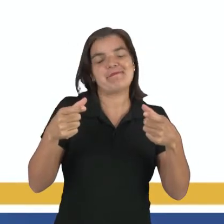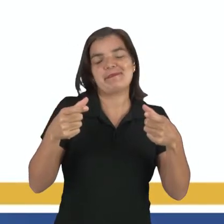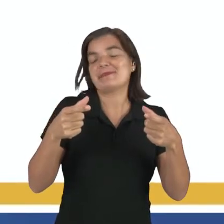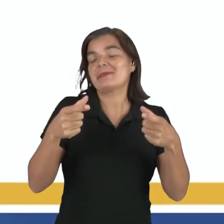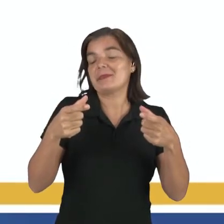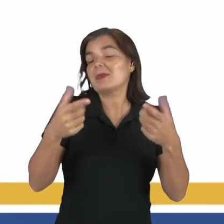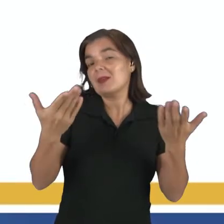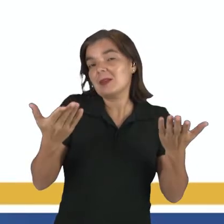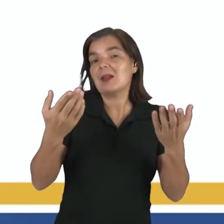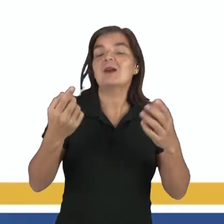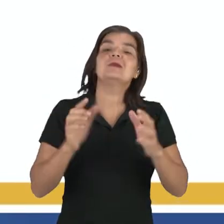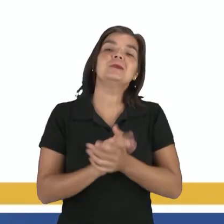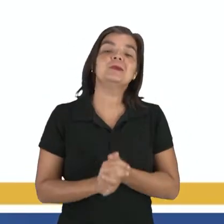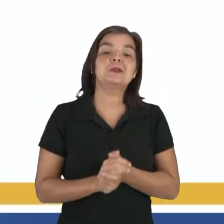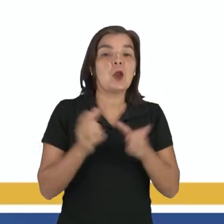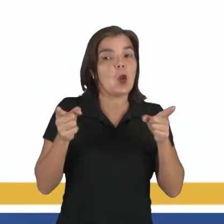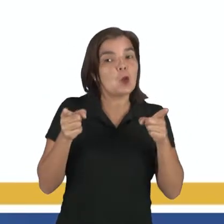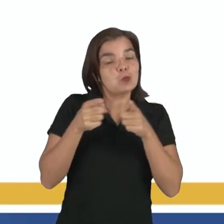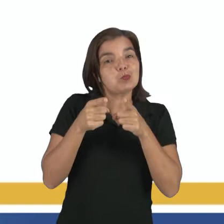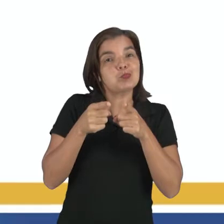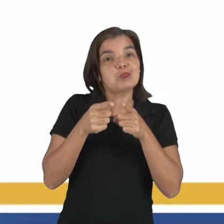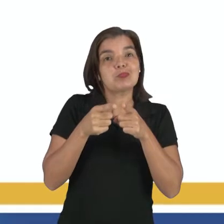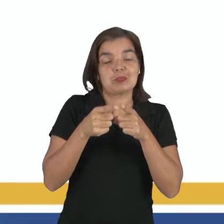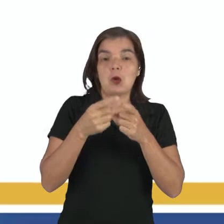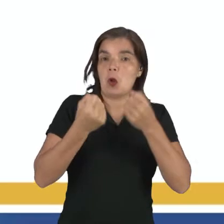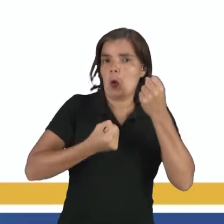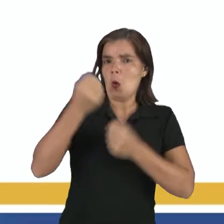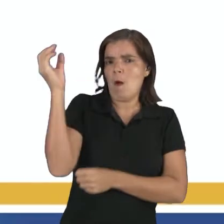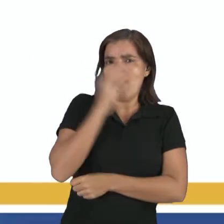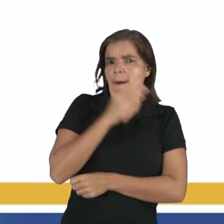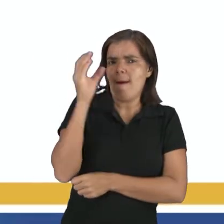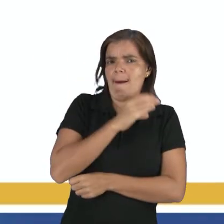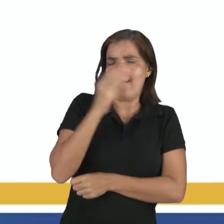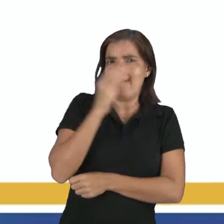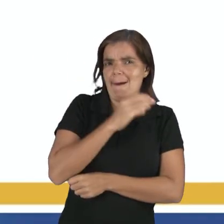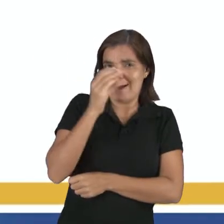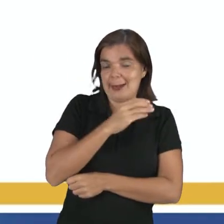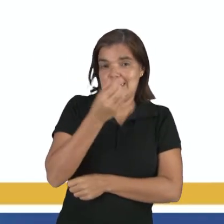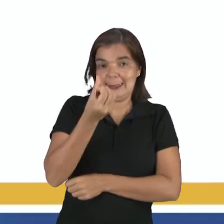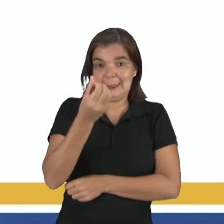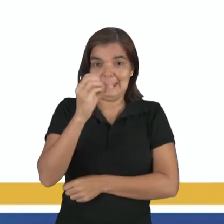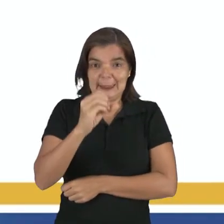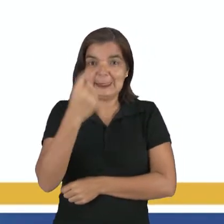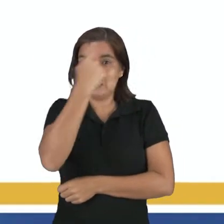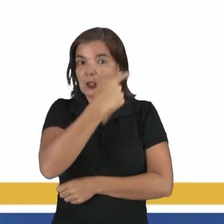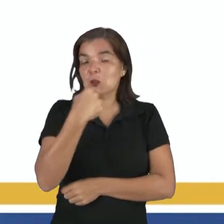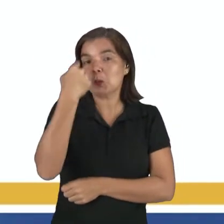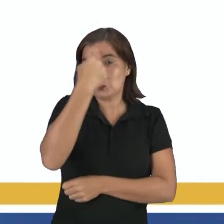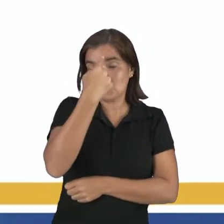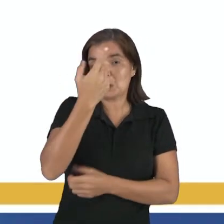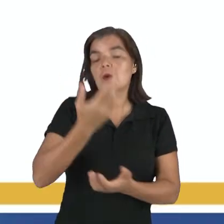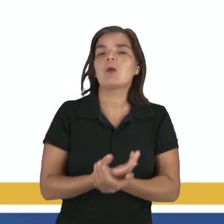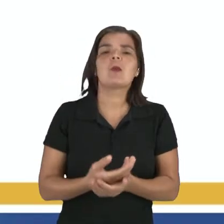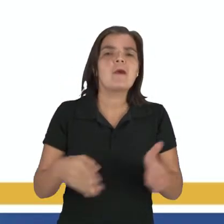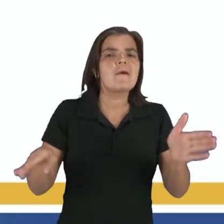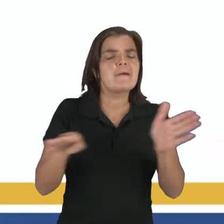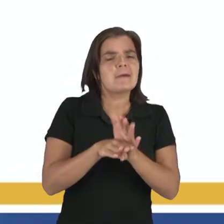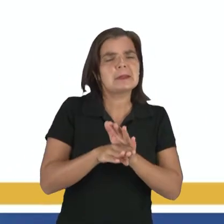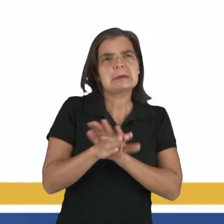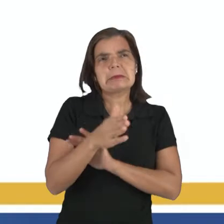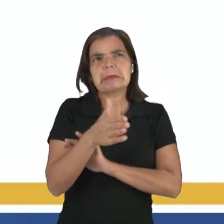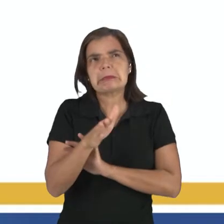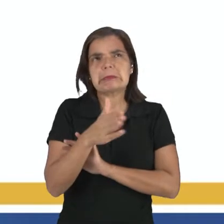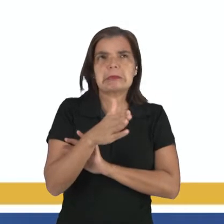ele aumenta tá ele ele reduz se você tá um carro uma velocidade de 60 por hora e vai